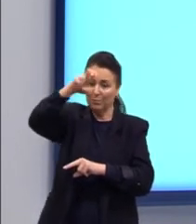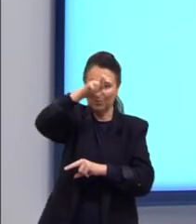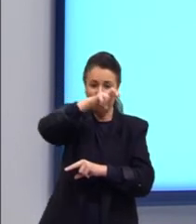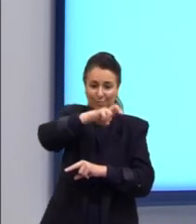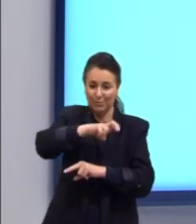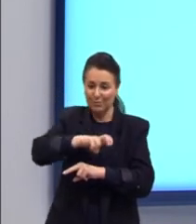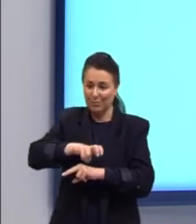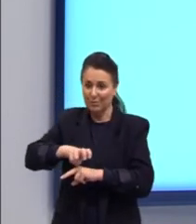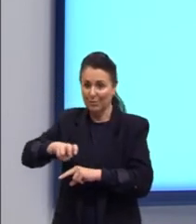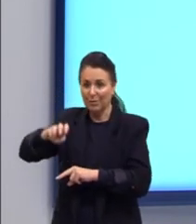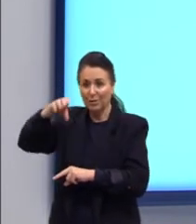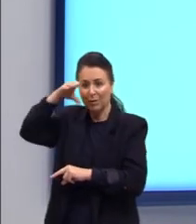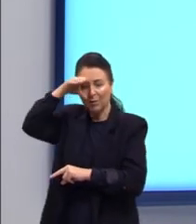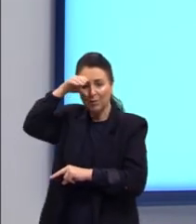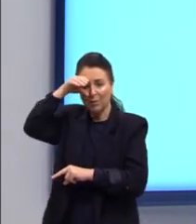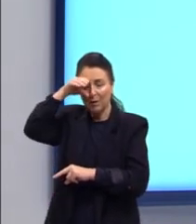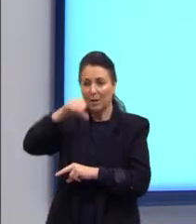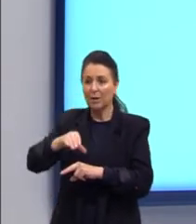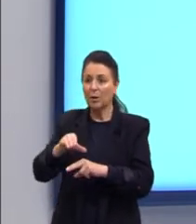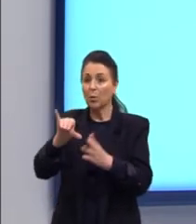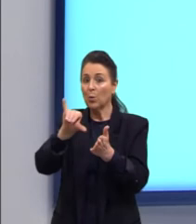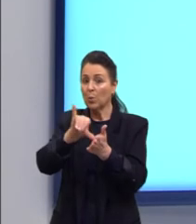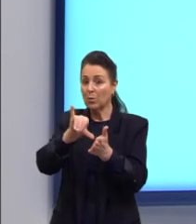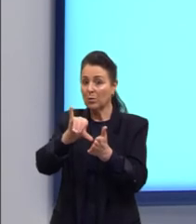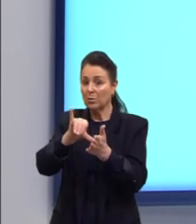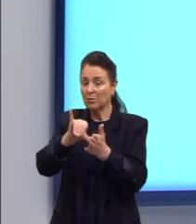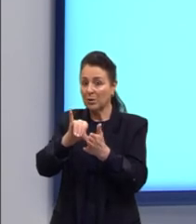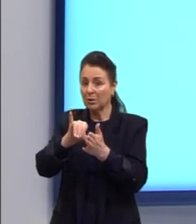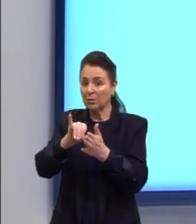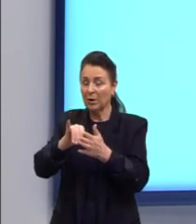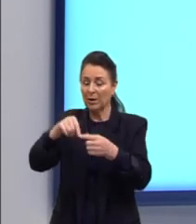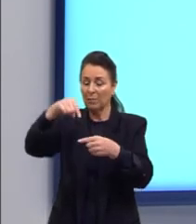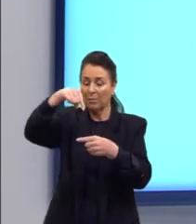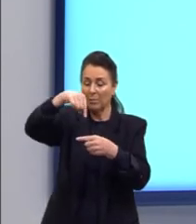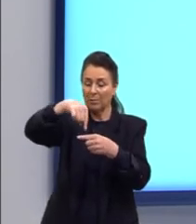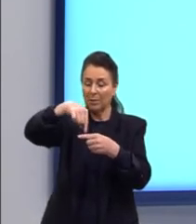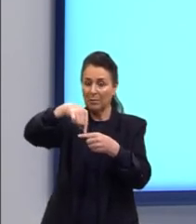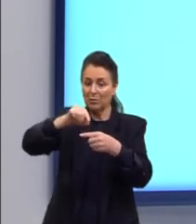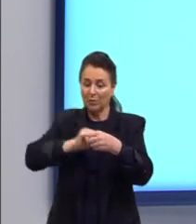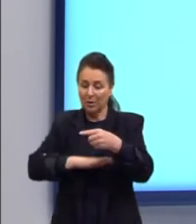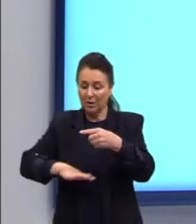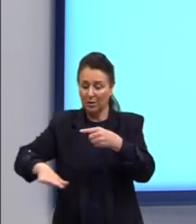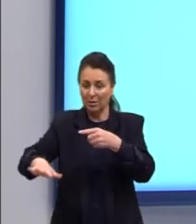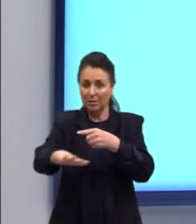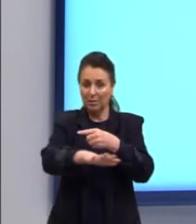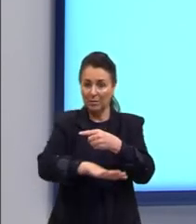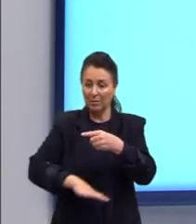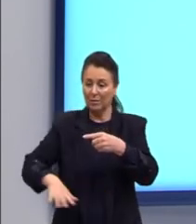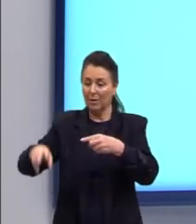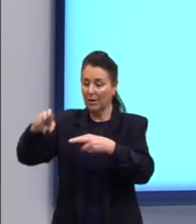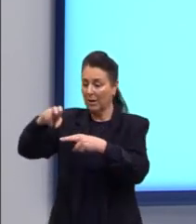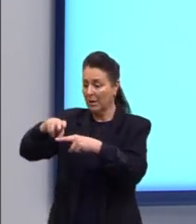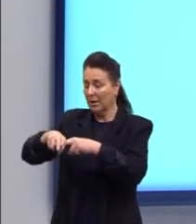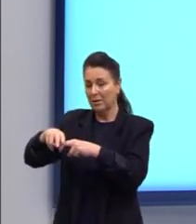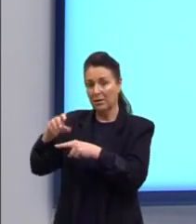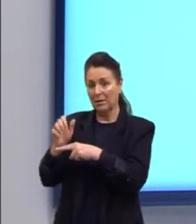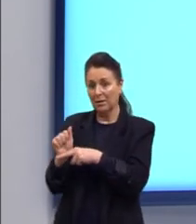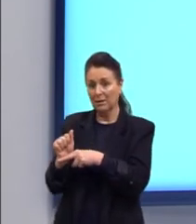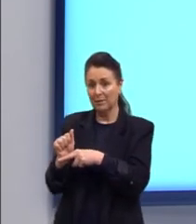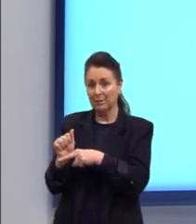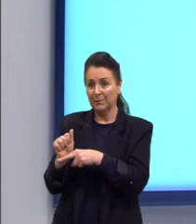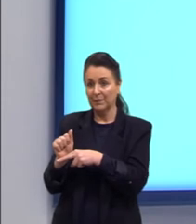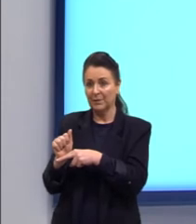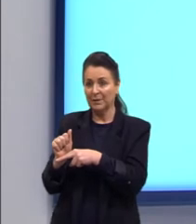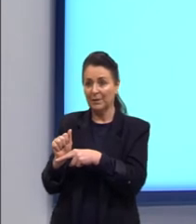observar que o centro dela é perpendicular ao solo nós temos a cadeira a E aí nós